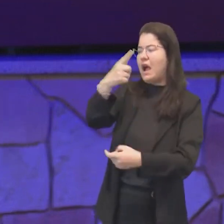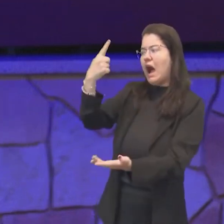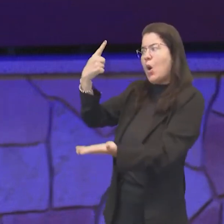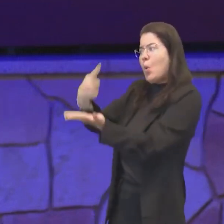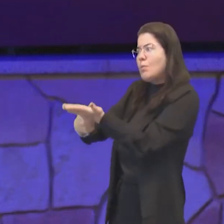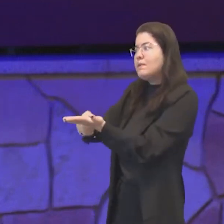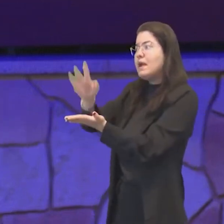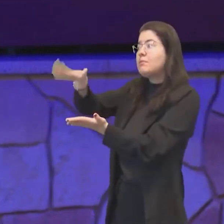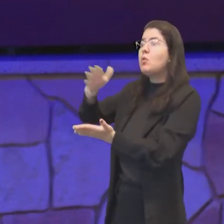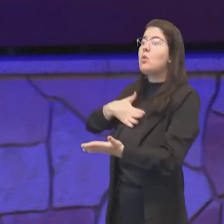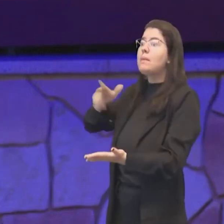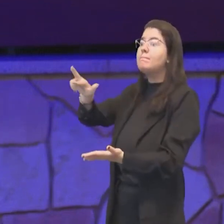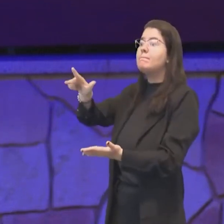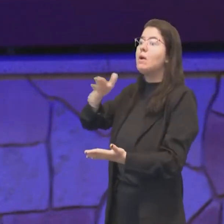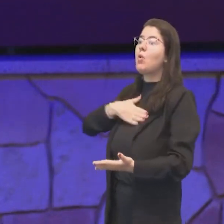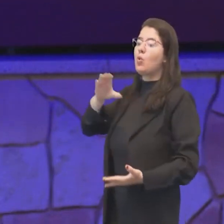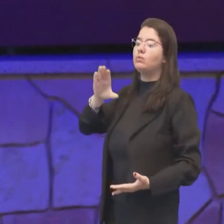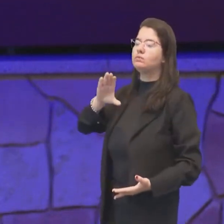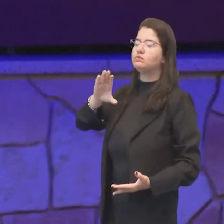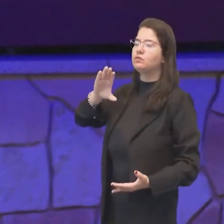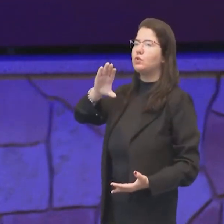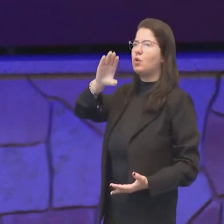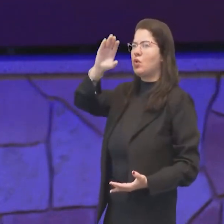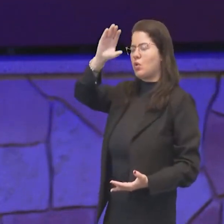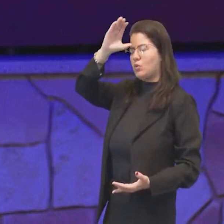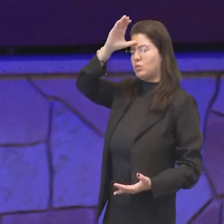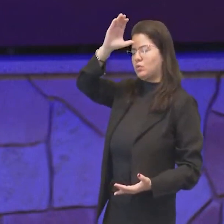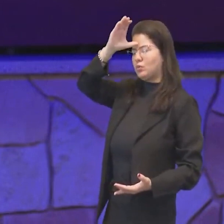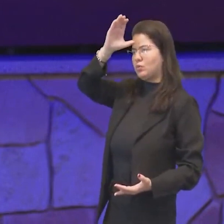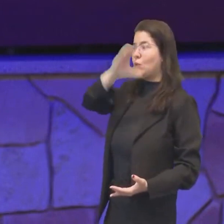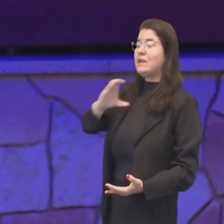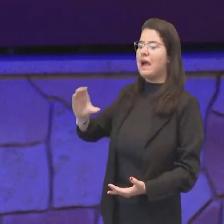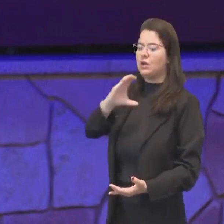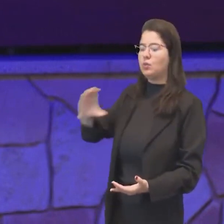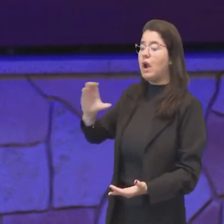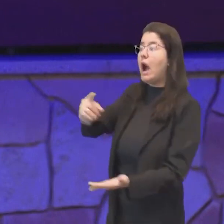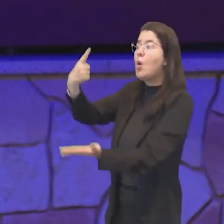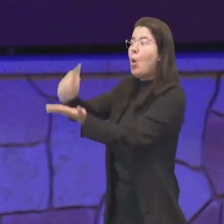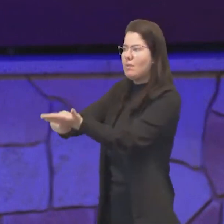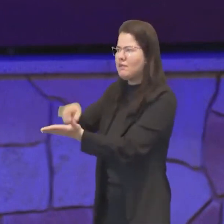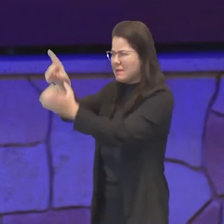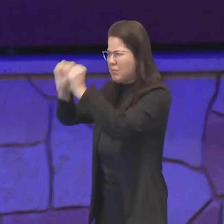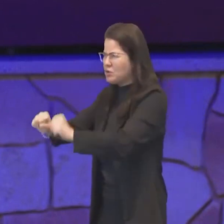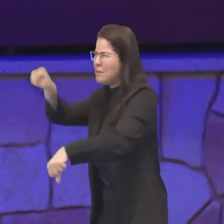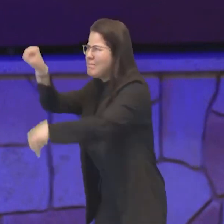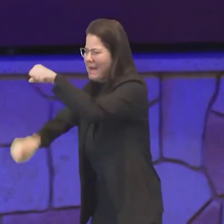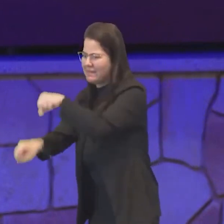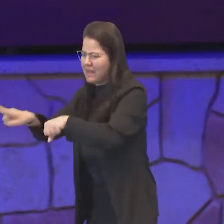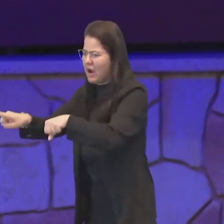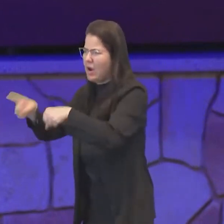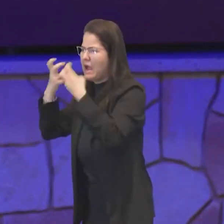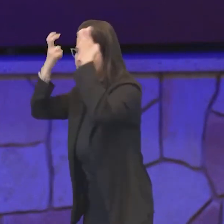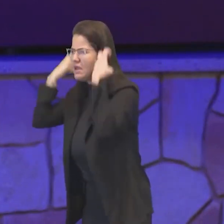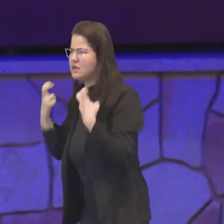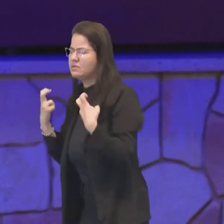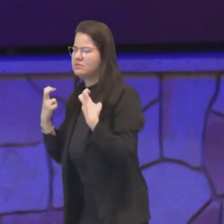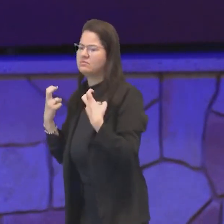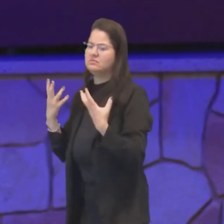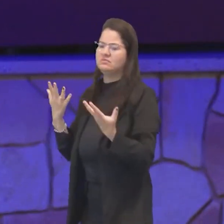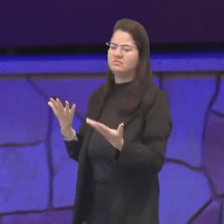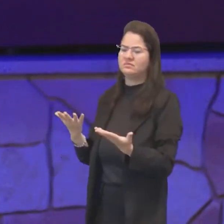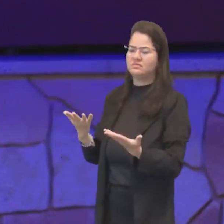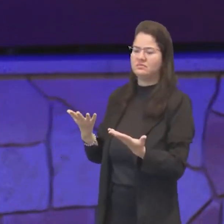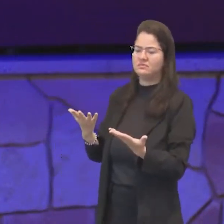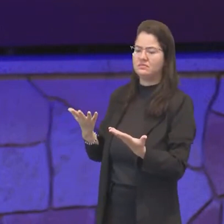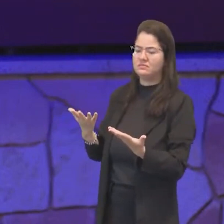para nós? Ele disse assim, perfeitamente. Irmãos, por que eu conto isso? Porque eu fiquei impressionado. E aí eu pude conhecer o